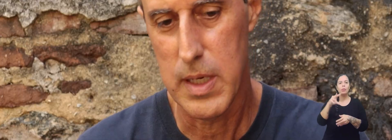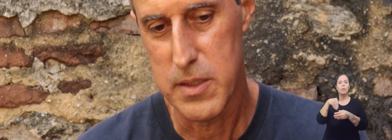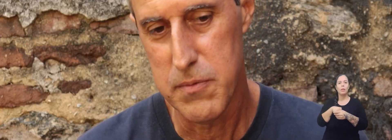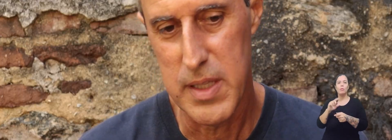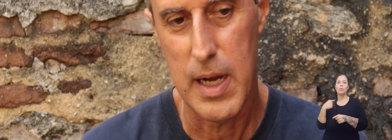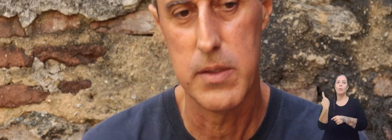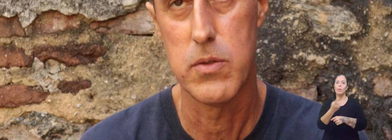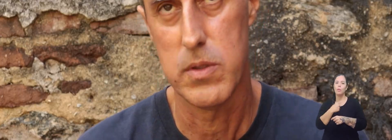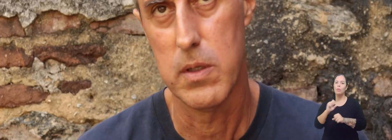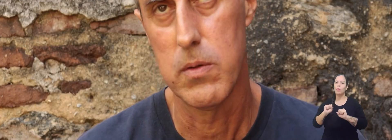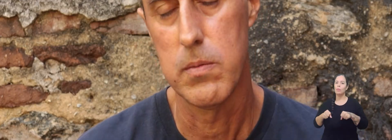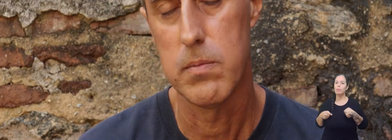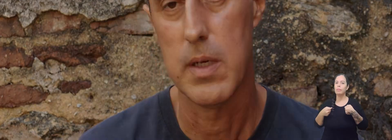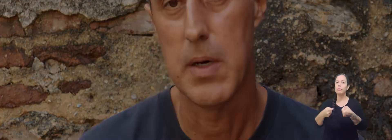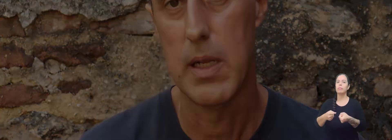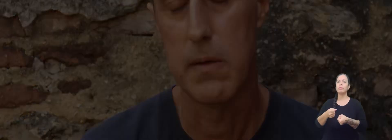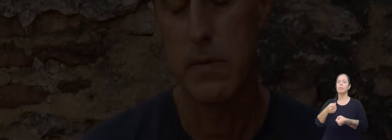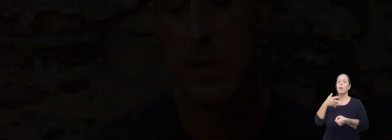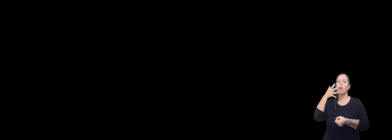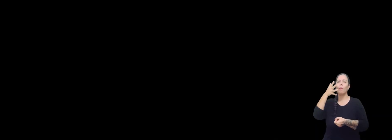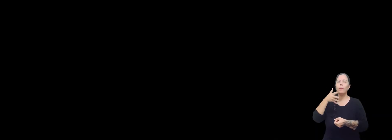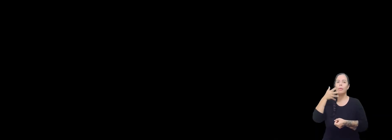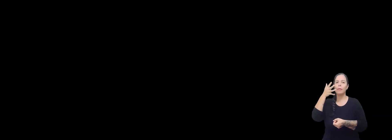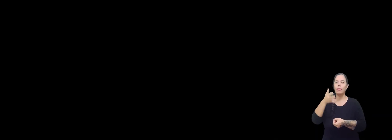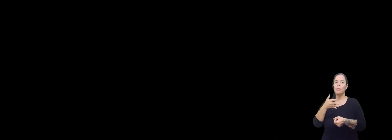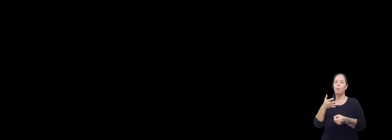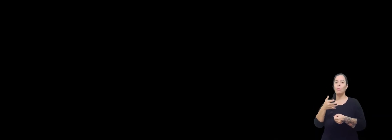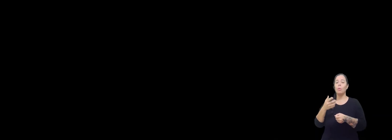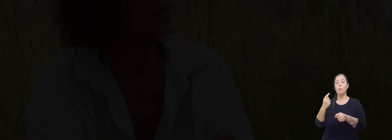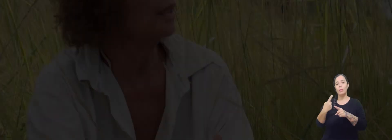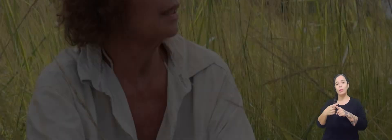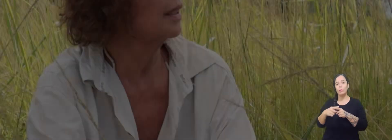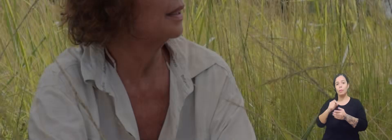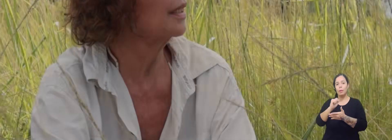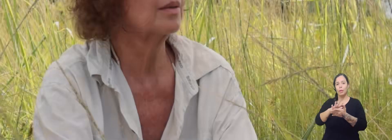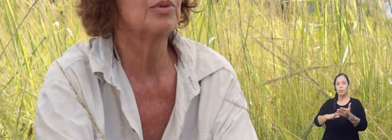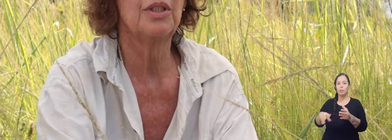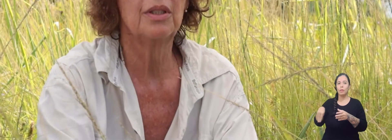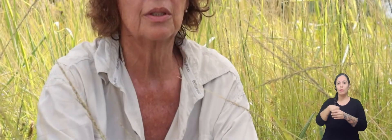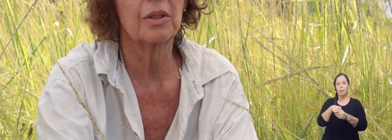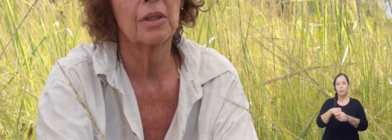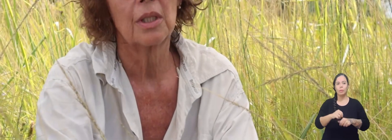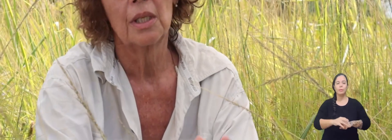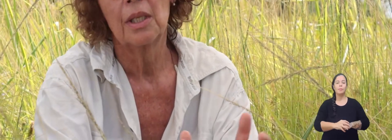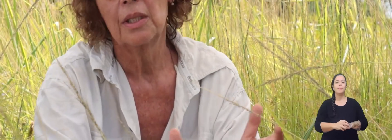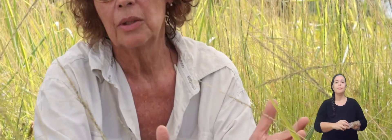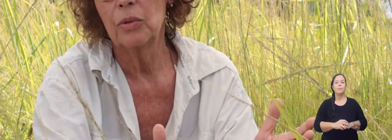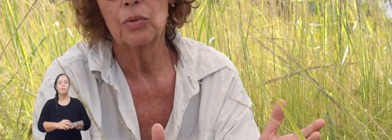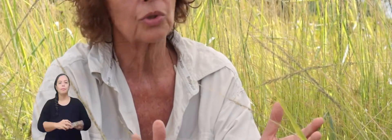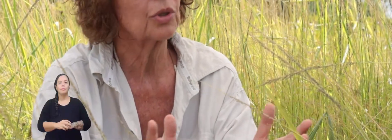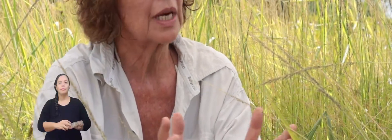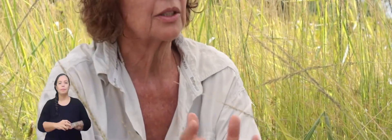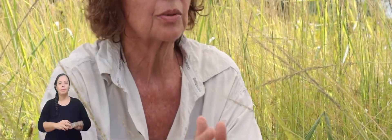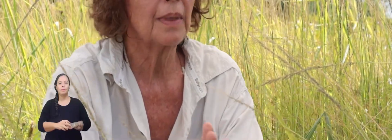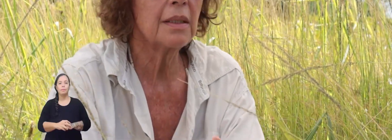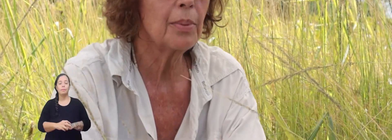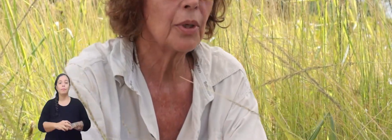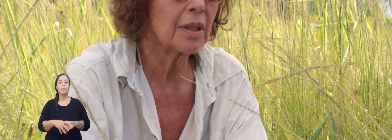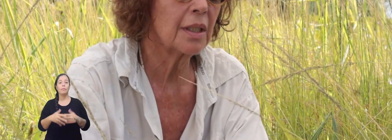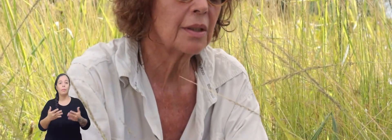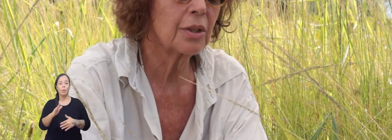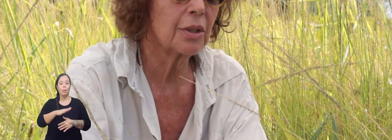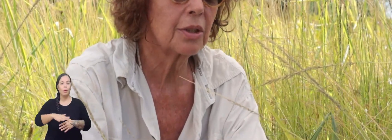rol de atividades que o SECROM trabalhava. Nós estamos aqui em Camboinhas, que é um dos lugares